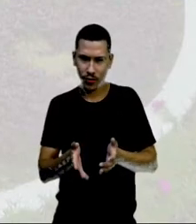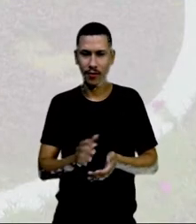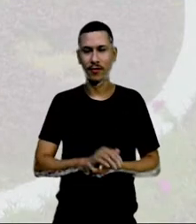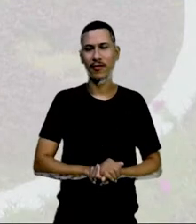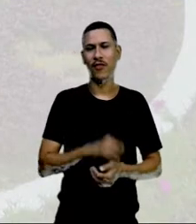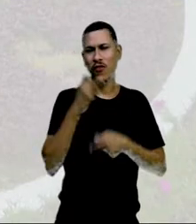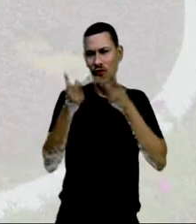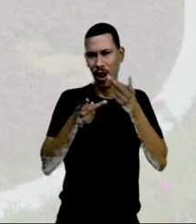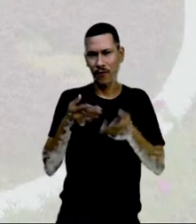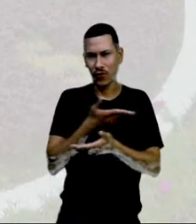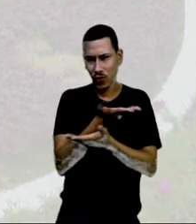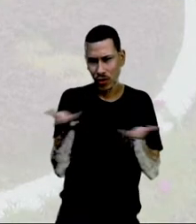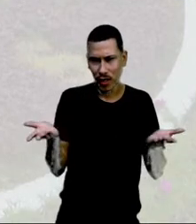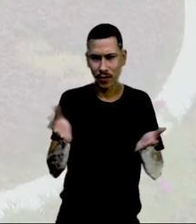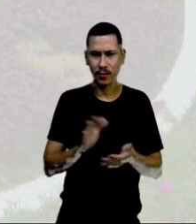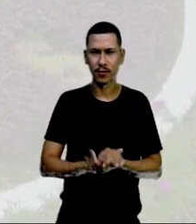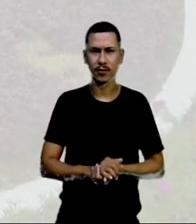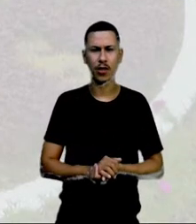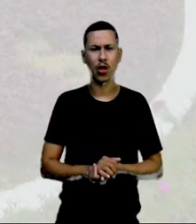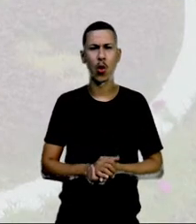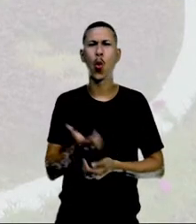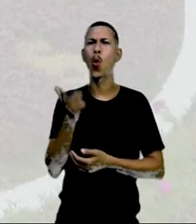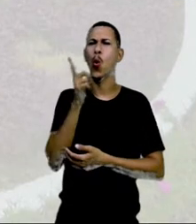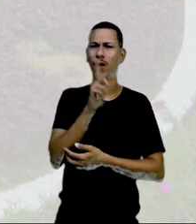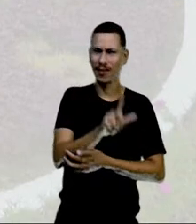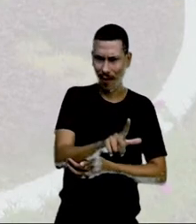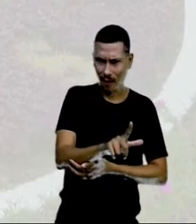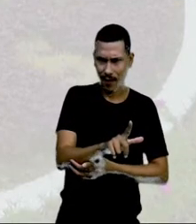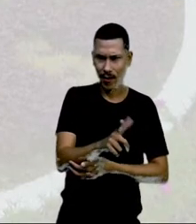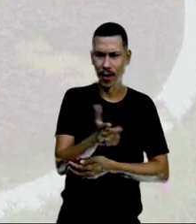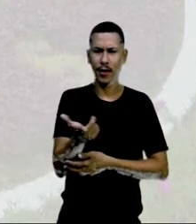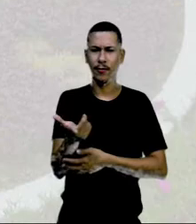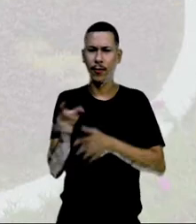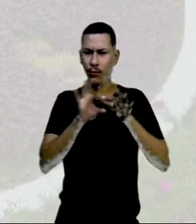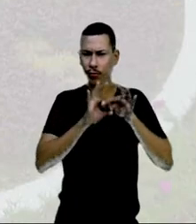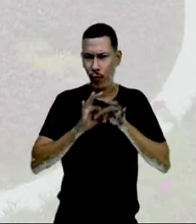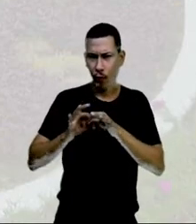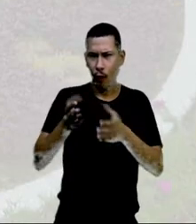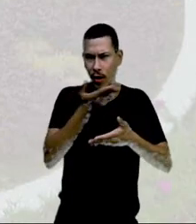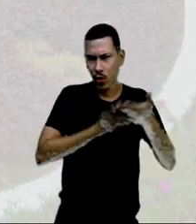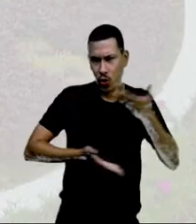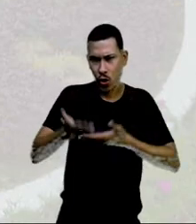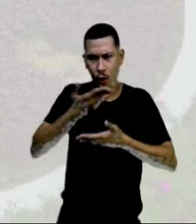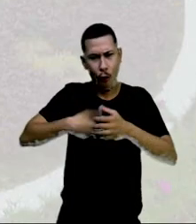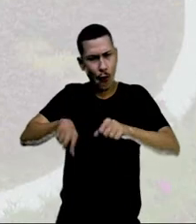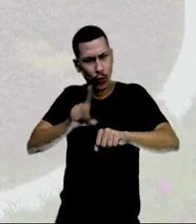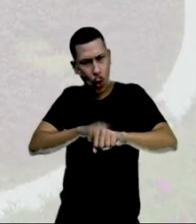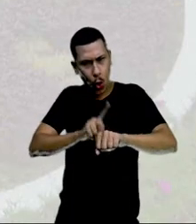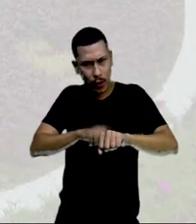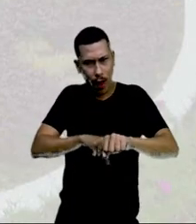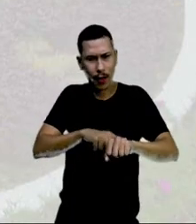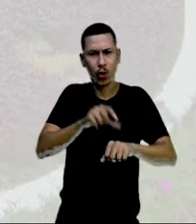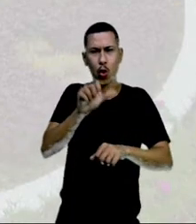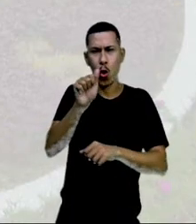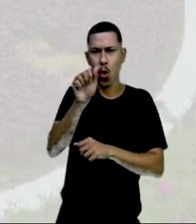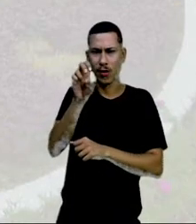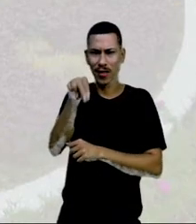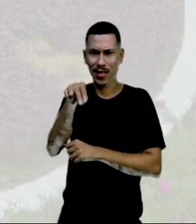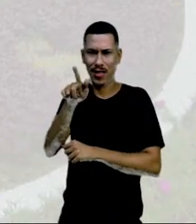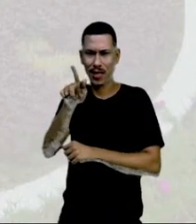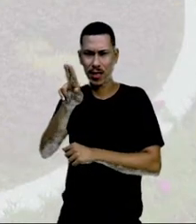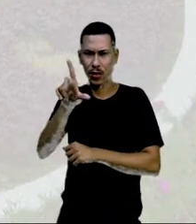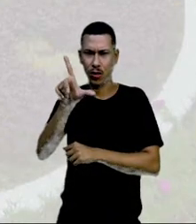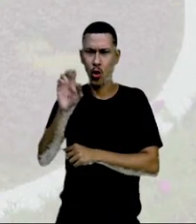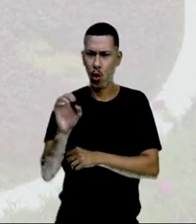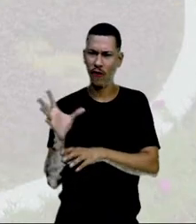vocês o seguinte: eu quero saber se vocês conseguem associar corretamente os horários com os ângulos que são formados